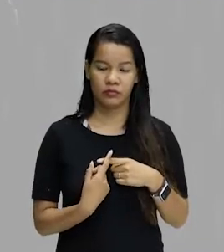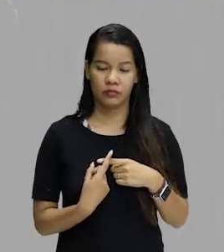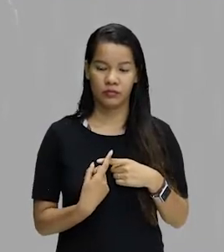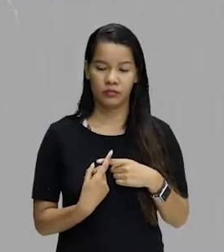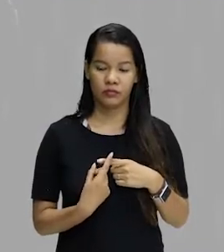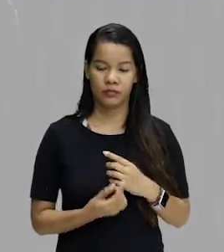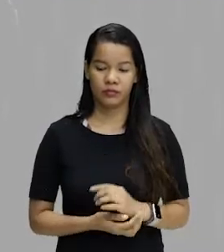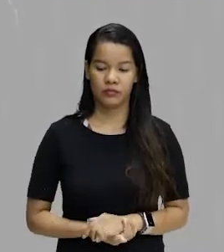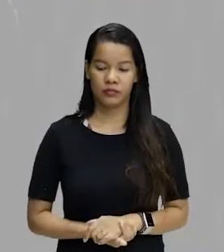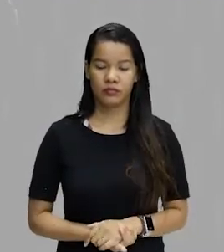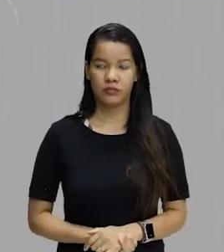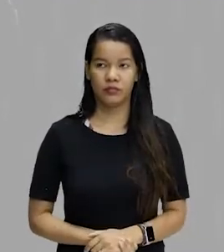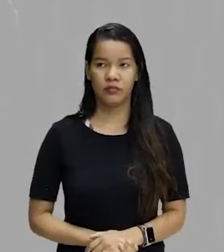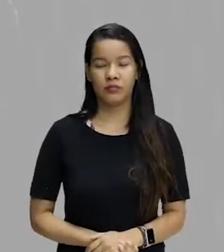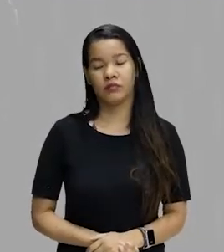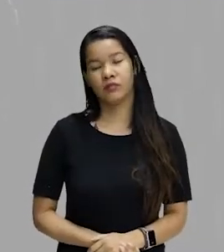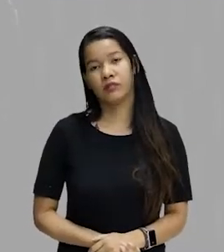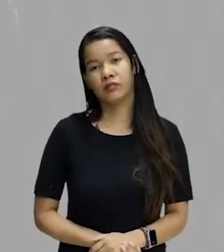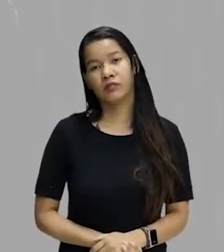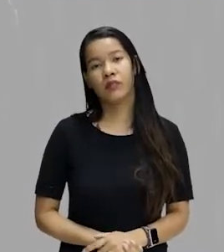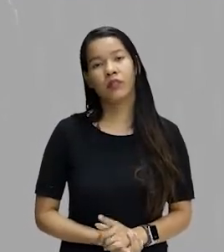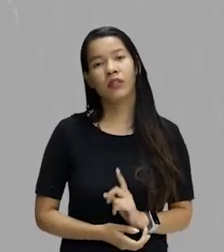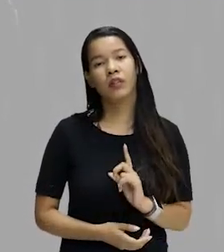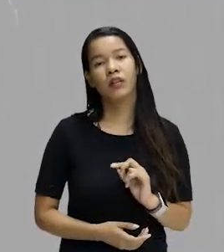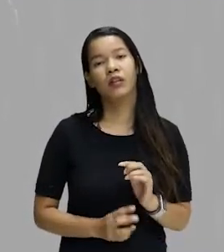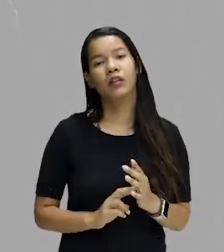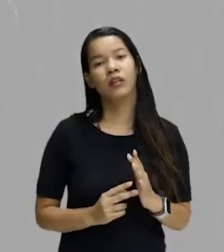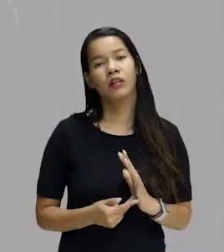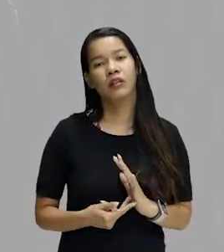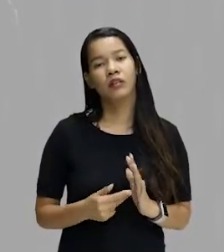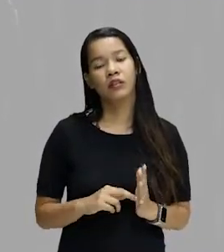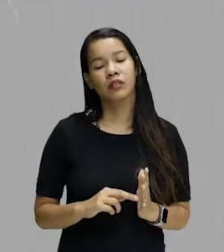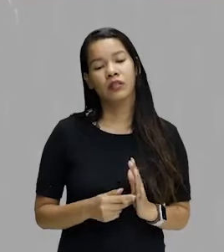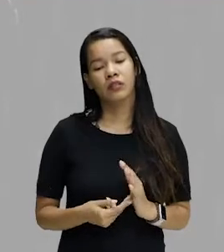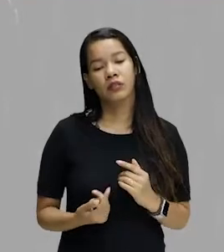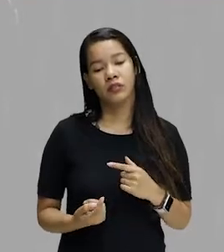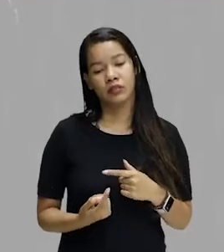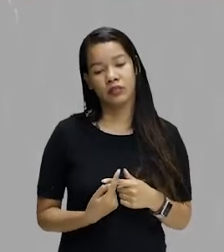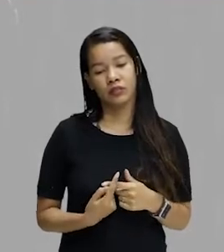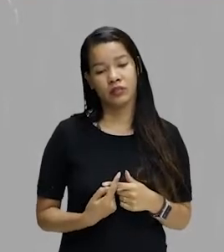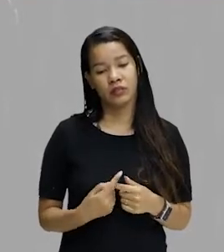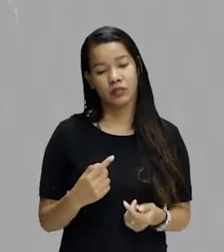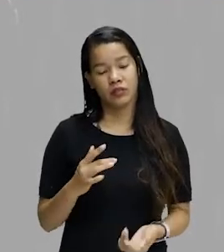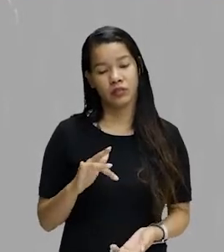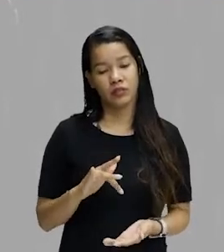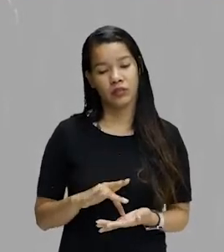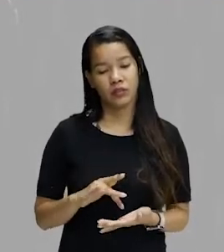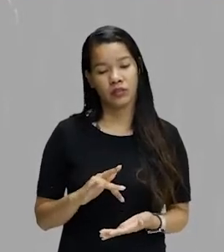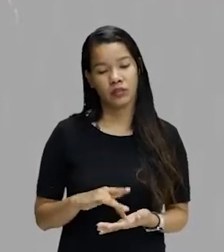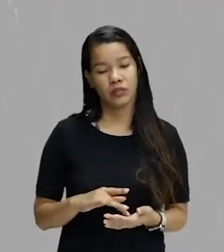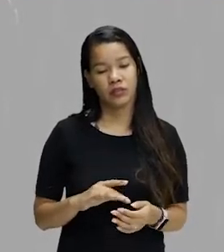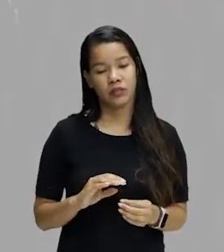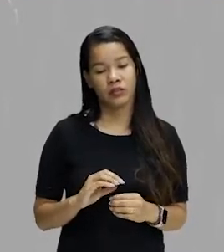acrescentados. Acrescentar é sinônimo de adicionar. Então, na verdade, os bromos foram